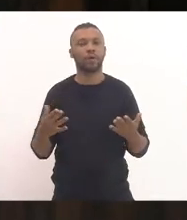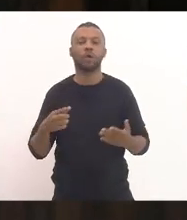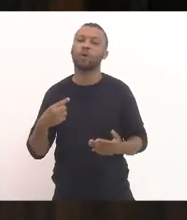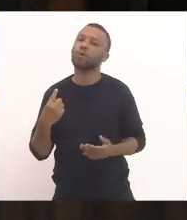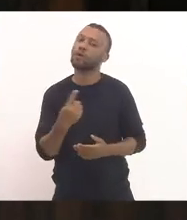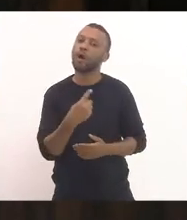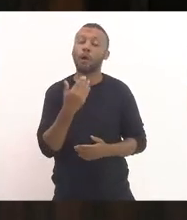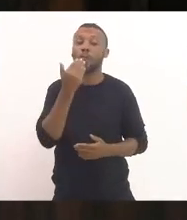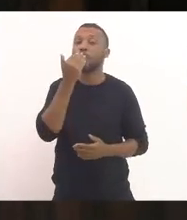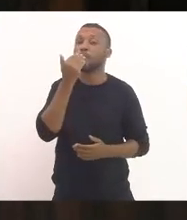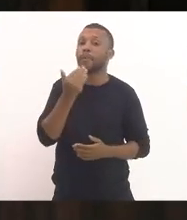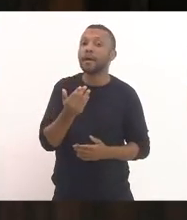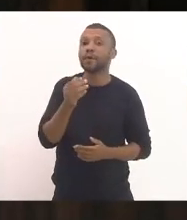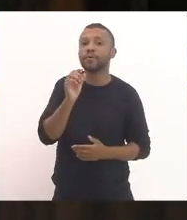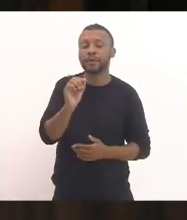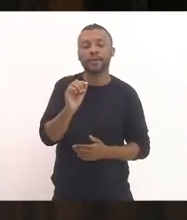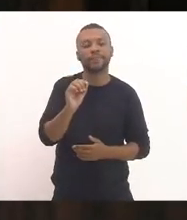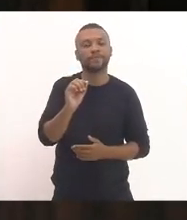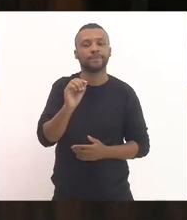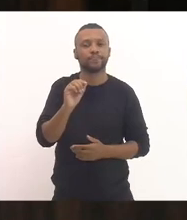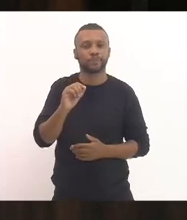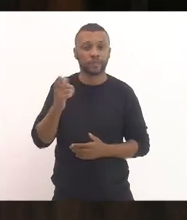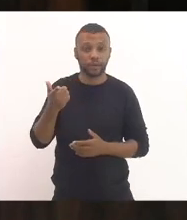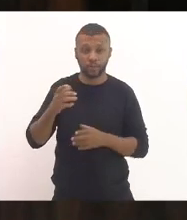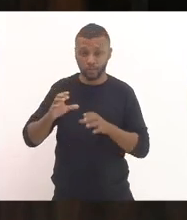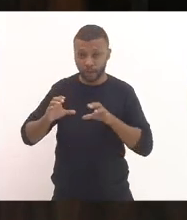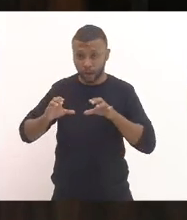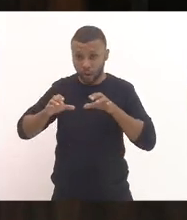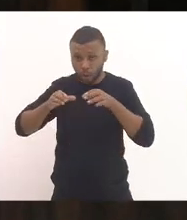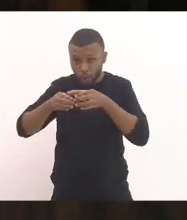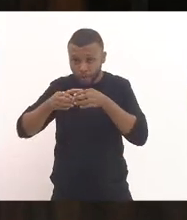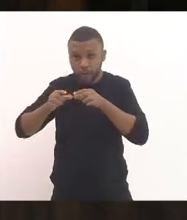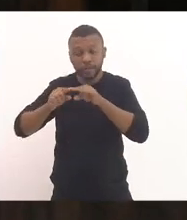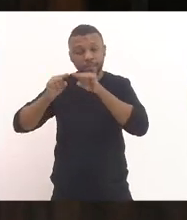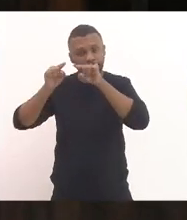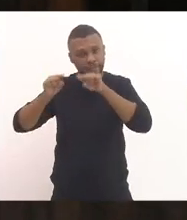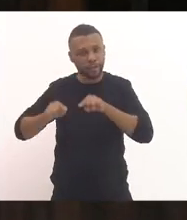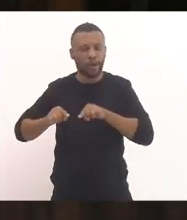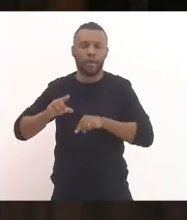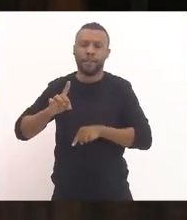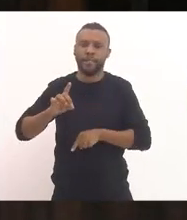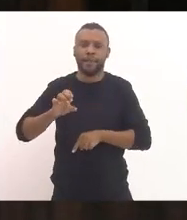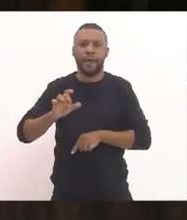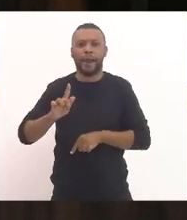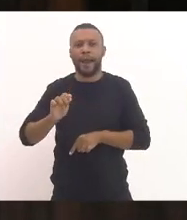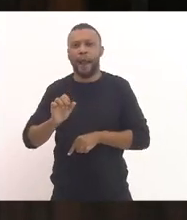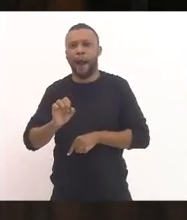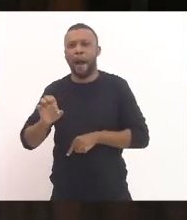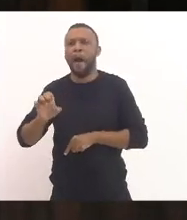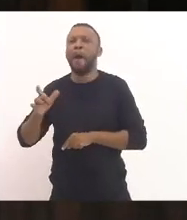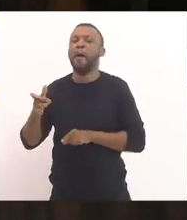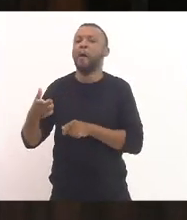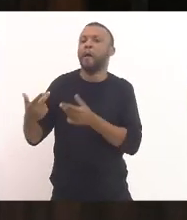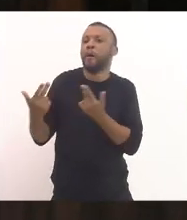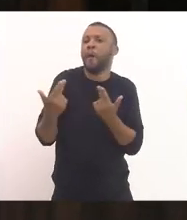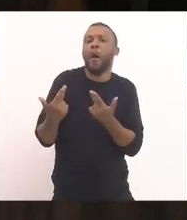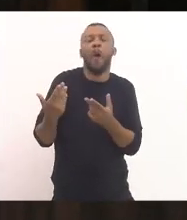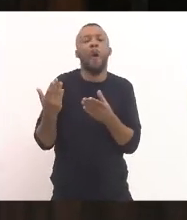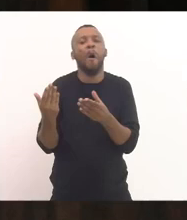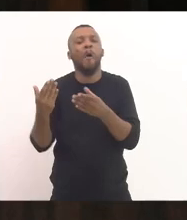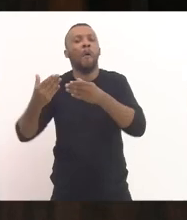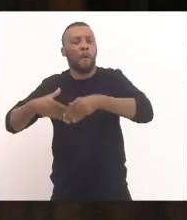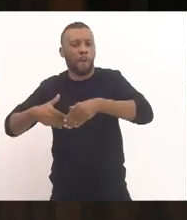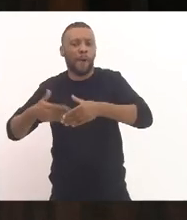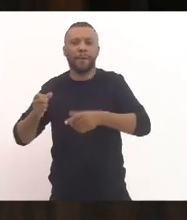eu peço aqui uma Recebi uma comissão de servidores do degase assim como concursados do